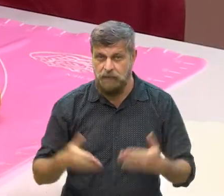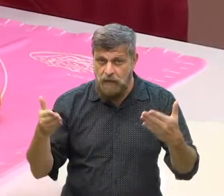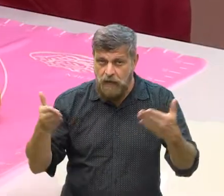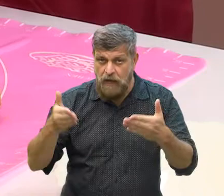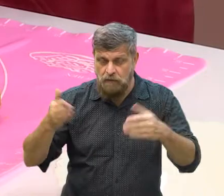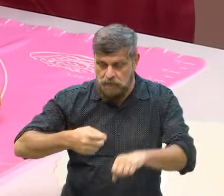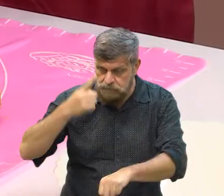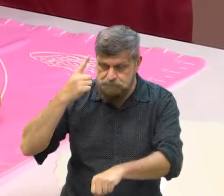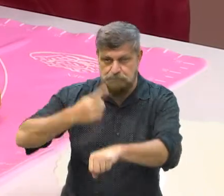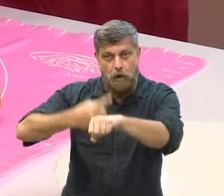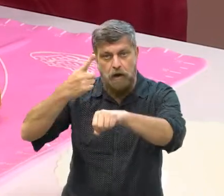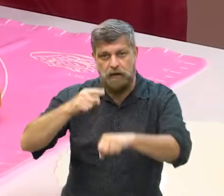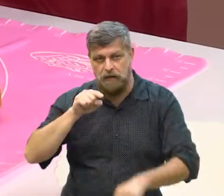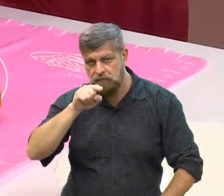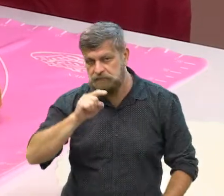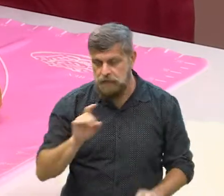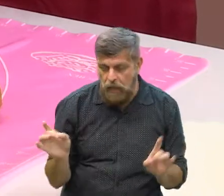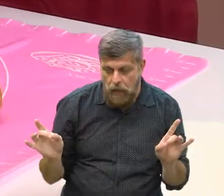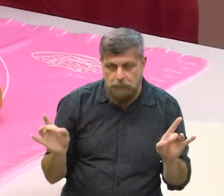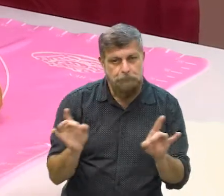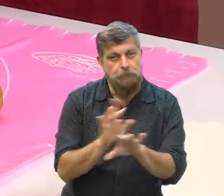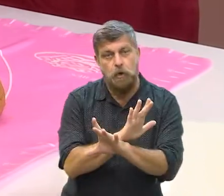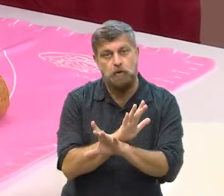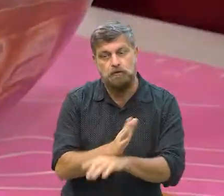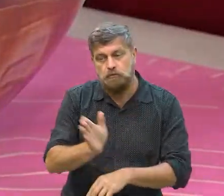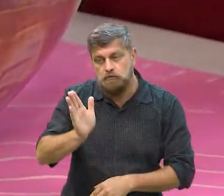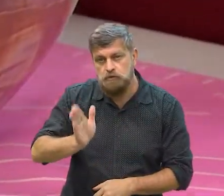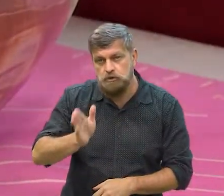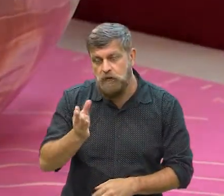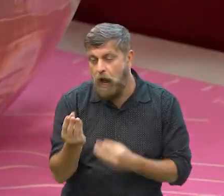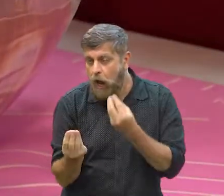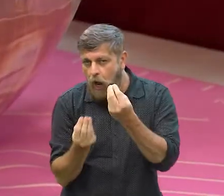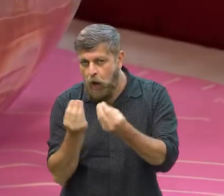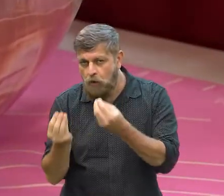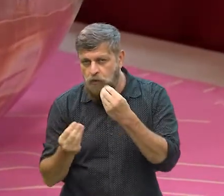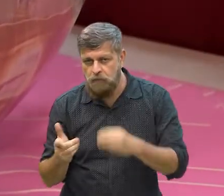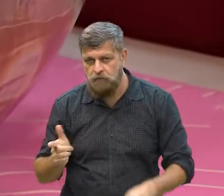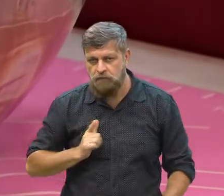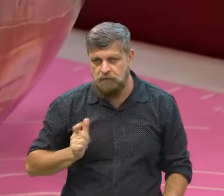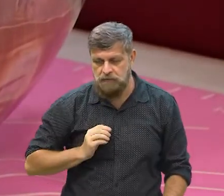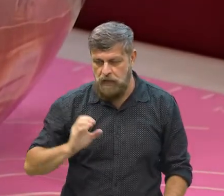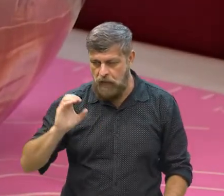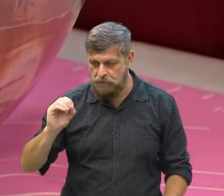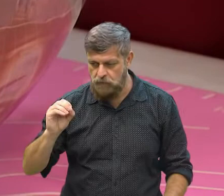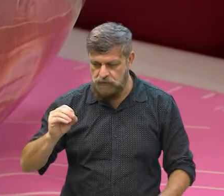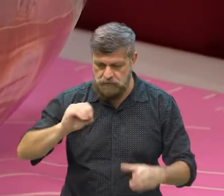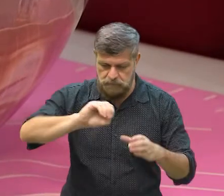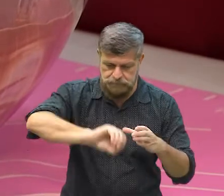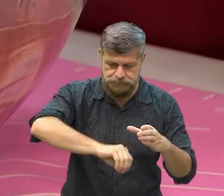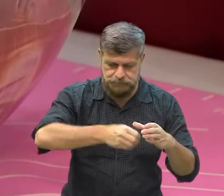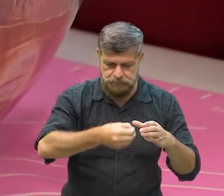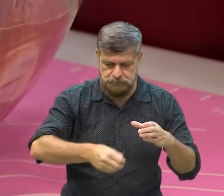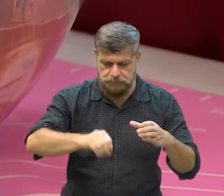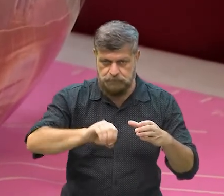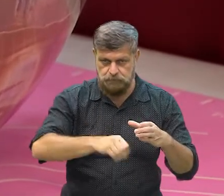Agora chegou o momento de finalizar a nossa receita. Você vai banhar as bolinhas no chocolate.